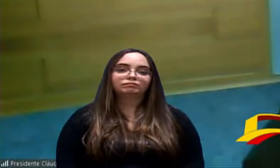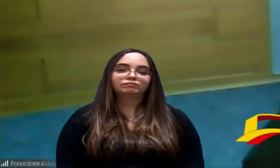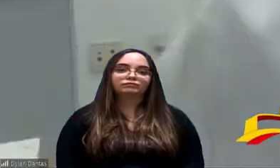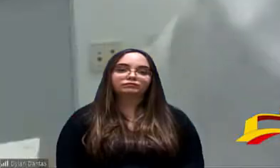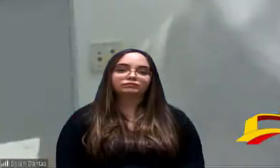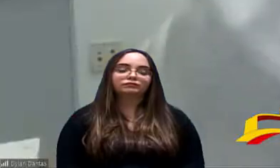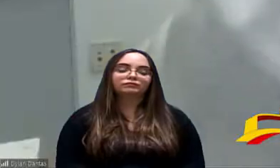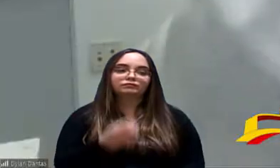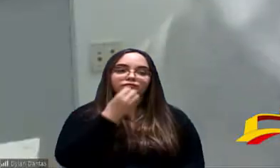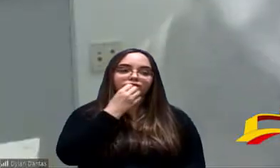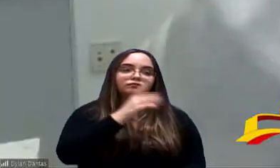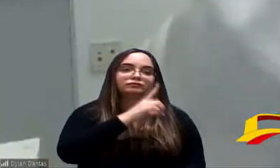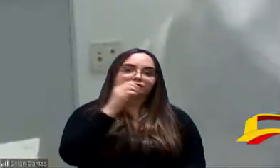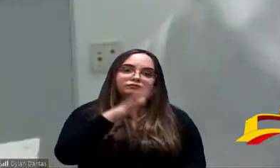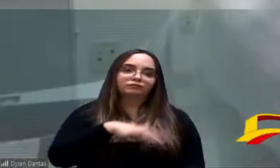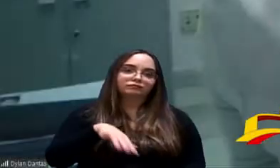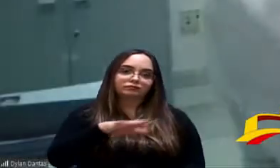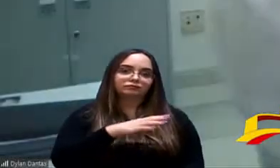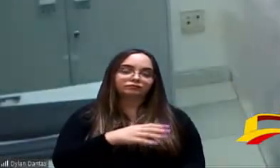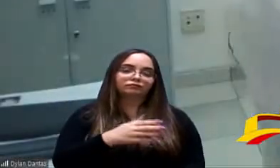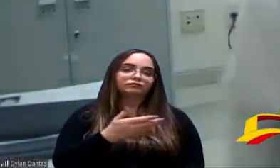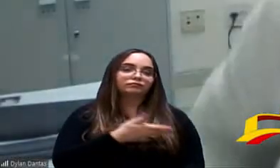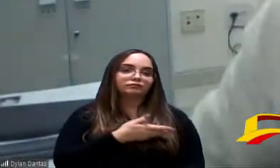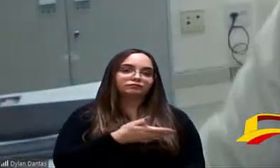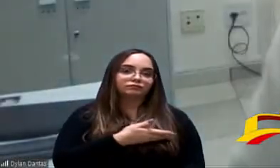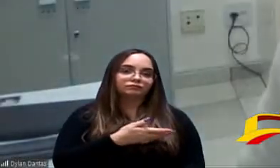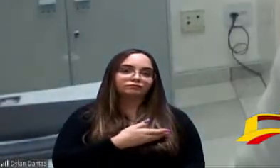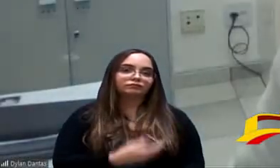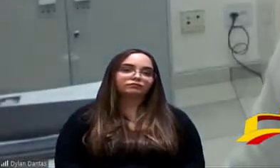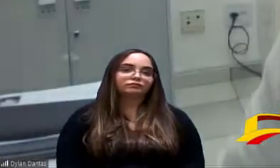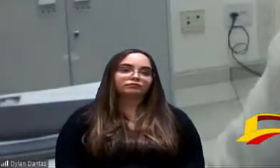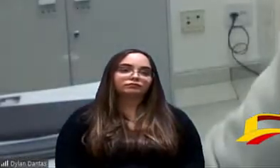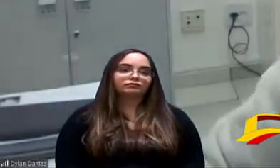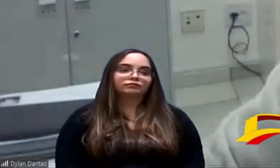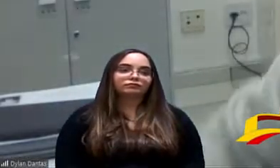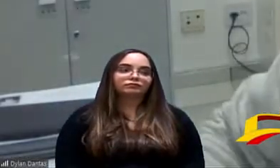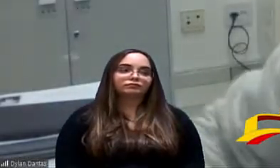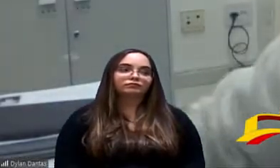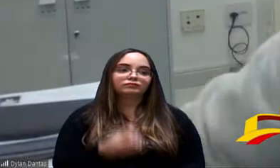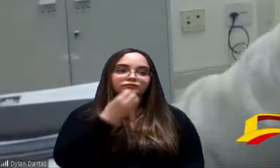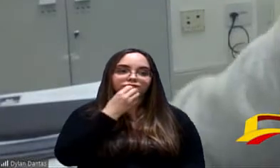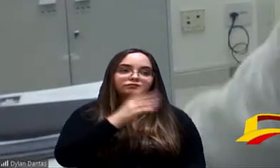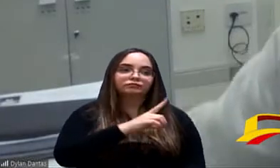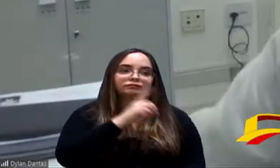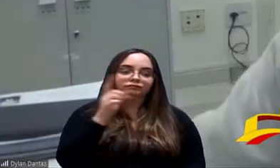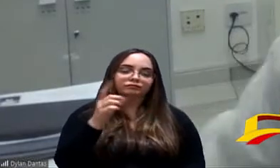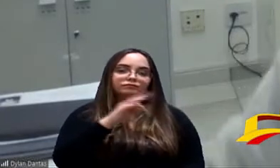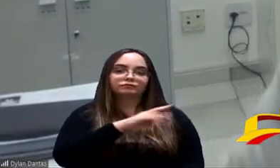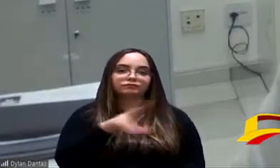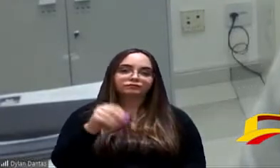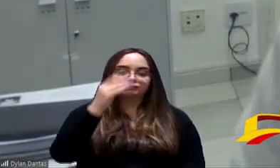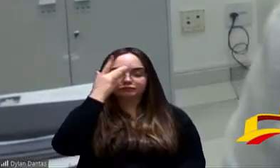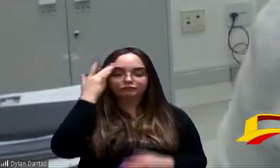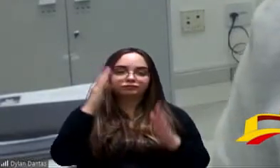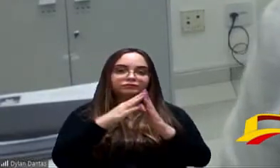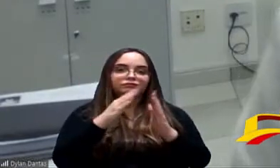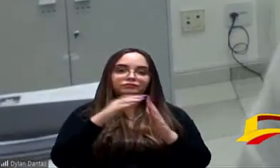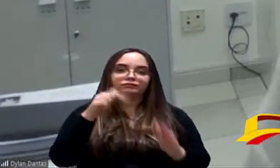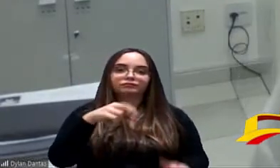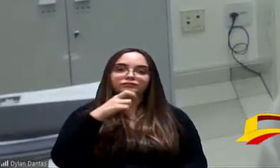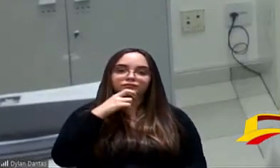Bom dia, nobres colegas, caros amigos e demais vereadores. Bom dia ao munícipe sorocabano que nos